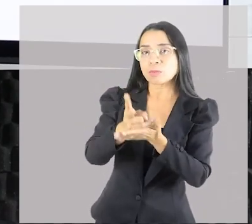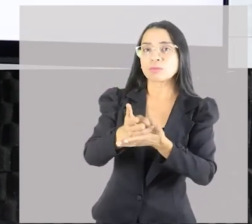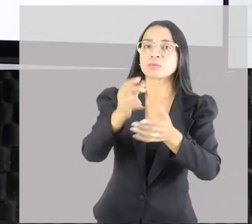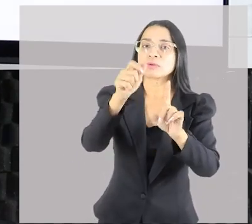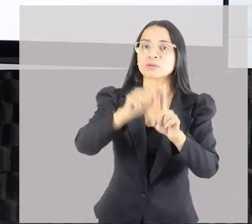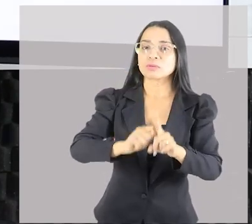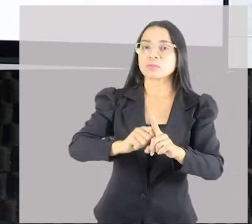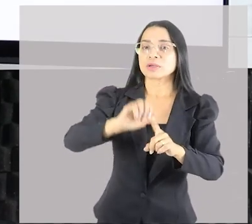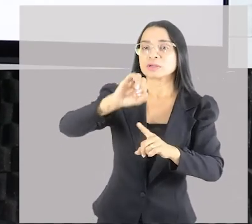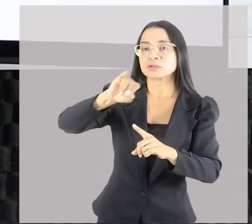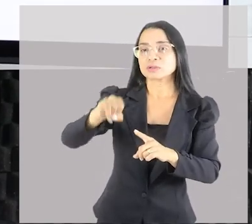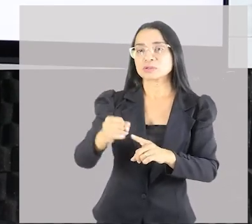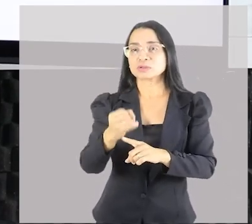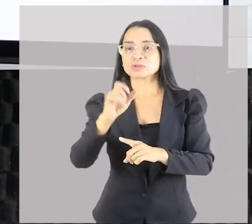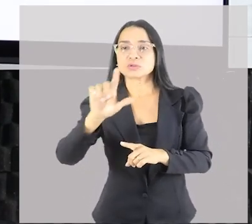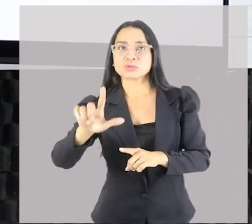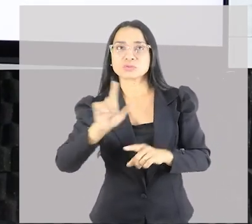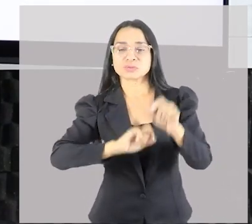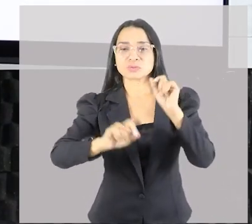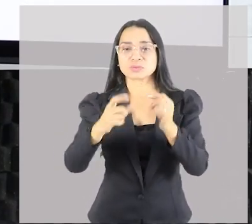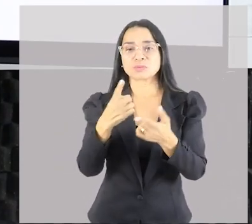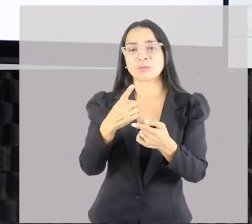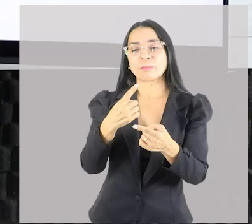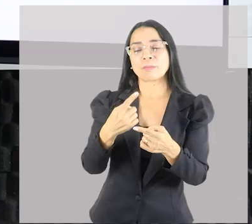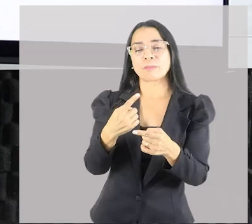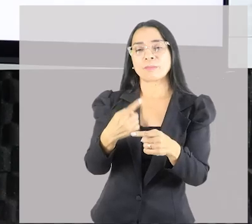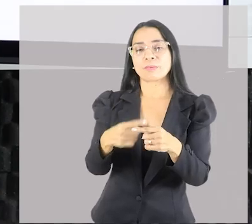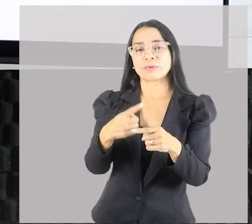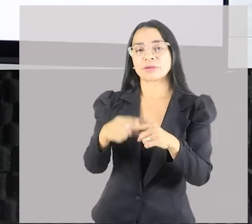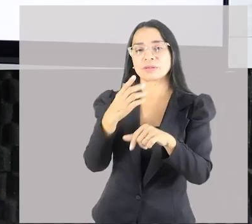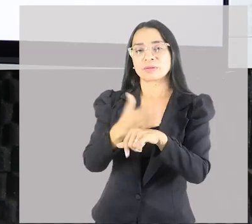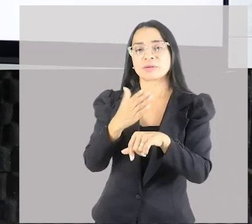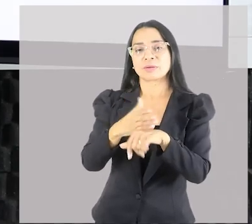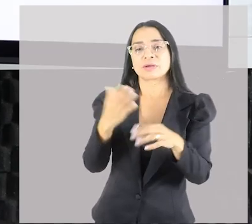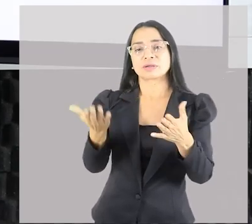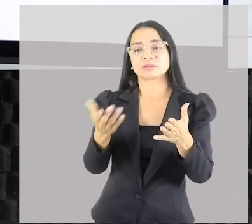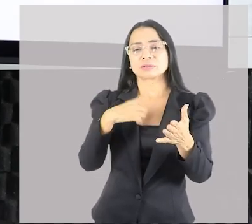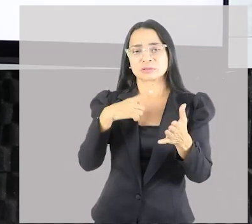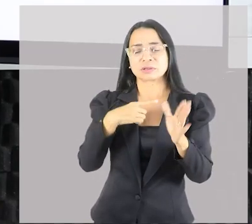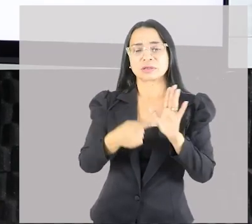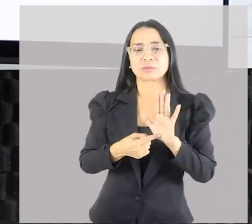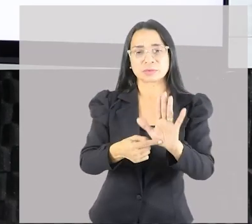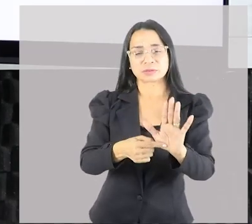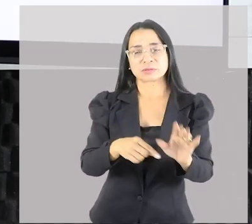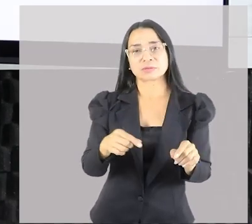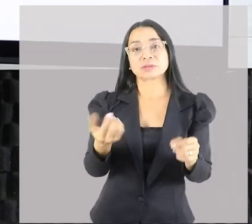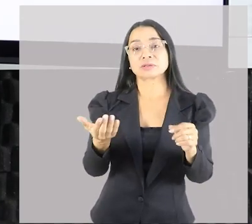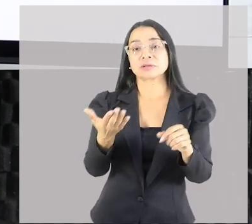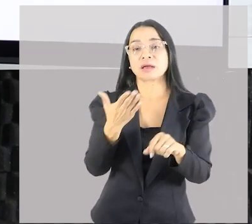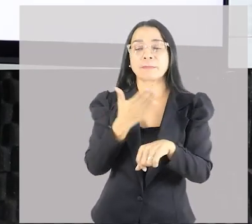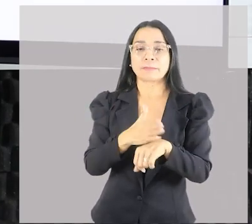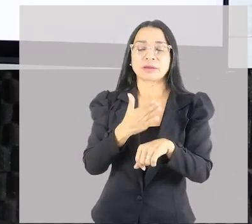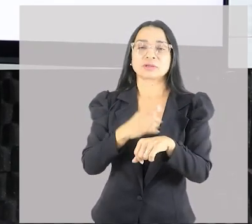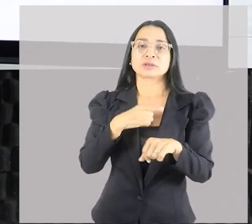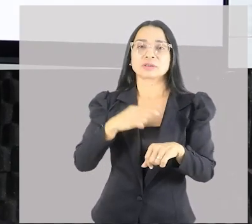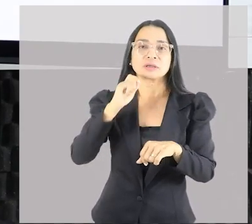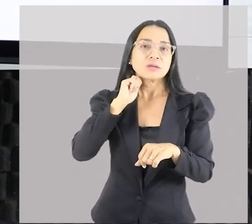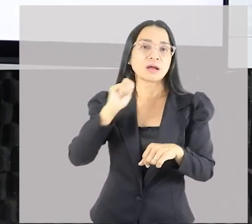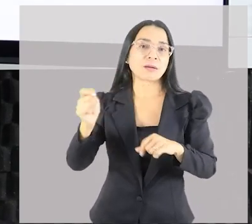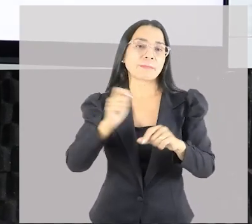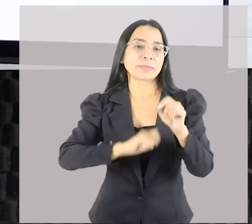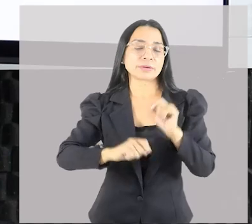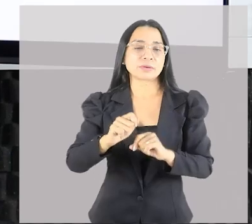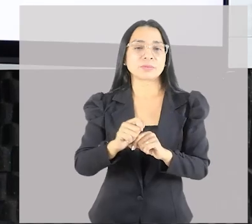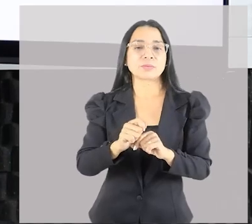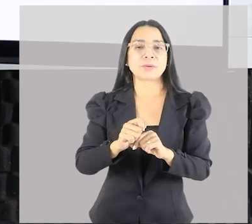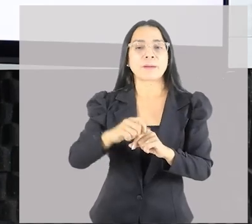porque os ensaios já contam como apresentações. Então, a gente tem ensaio no mês de abril, ensaio no mês de maio, apresentação no mês